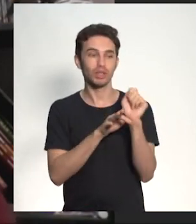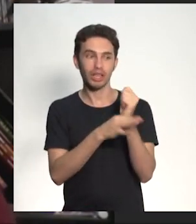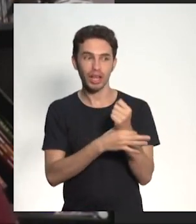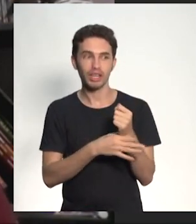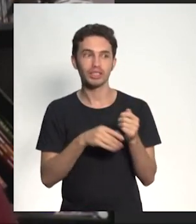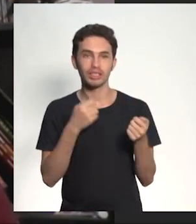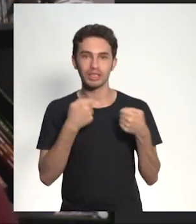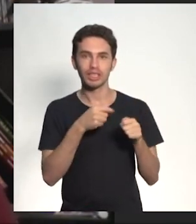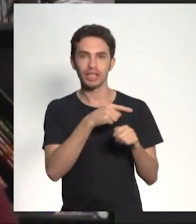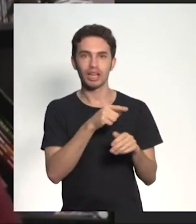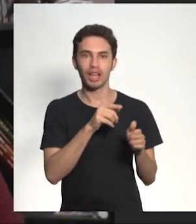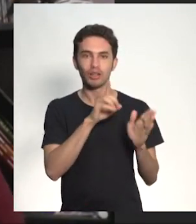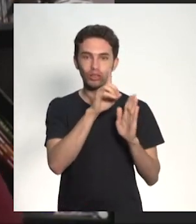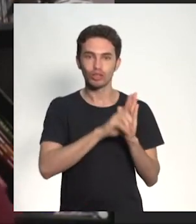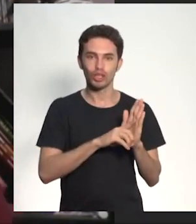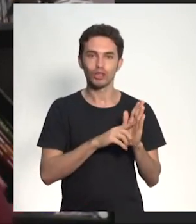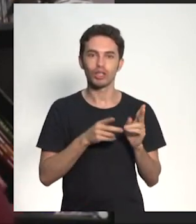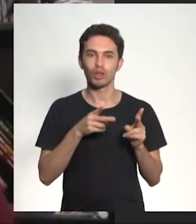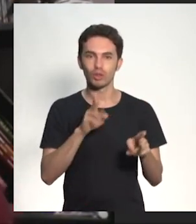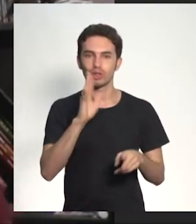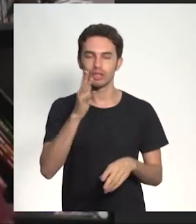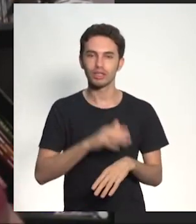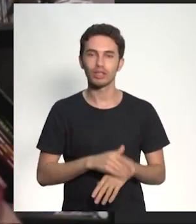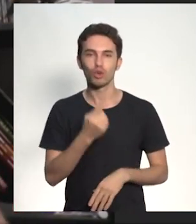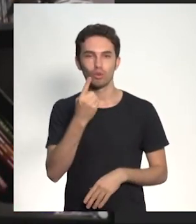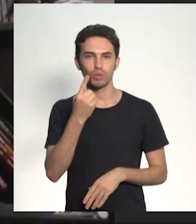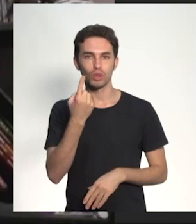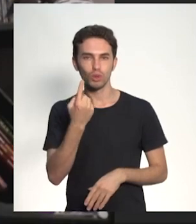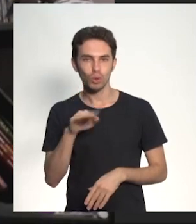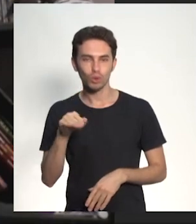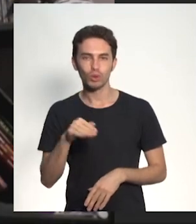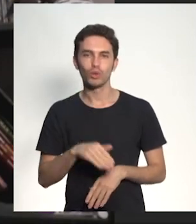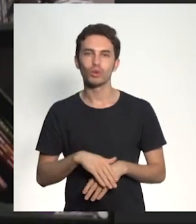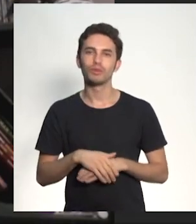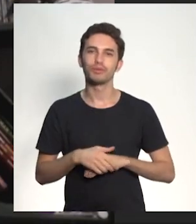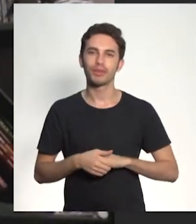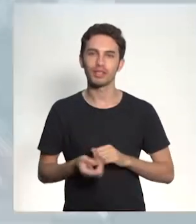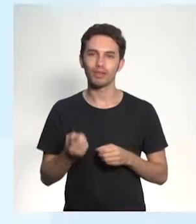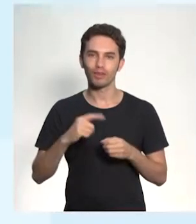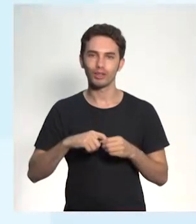papel. Então, a gente vai deixar aí um minuto e meio para vocês e já volto.